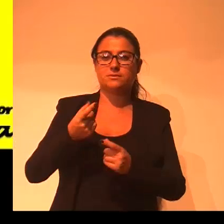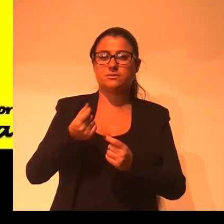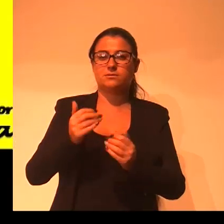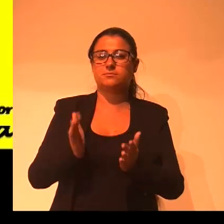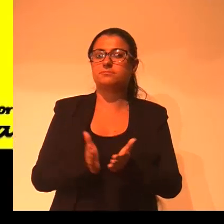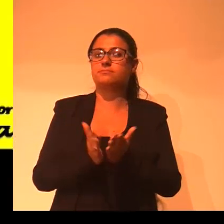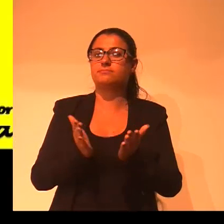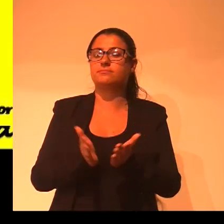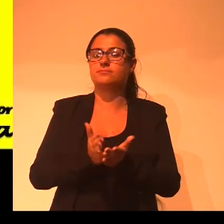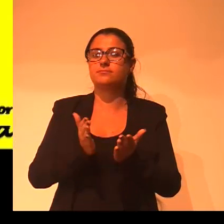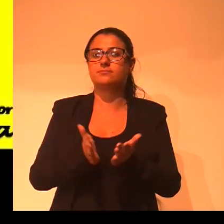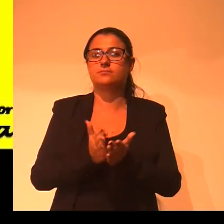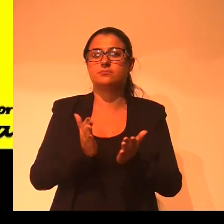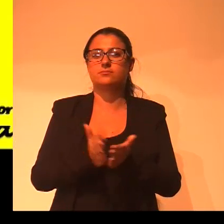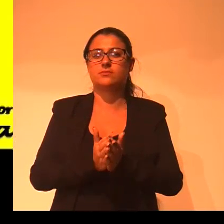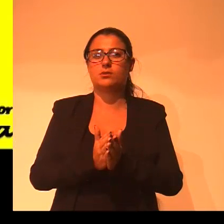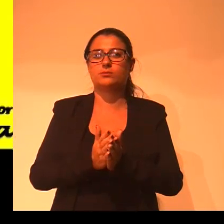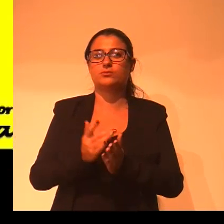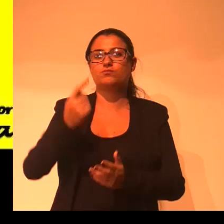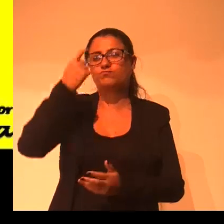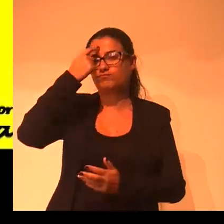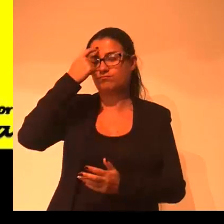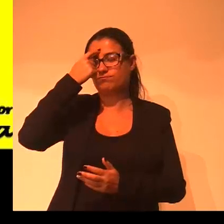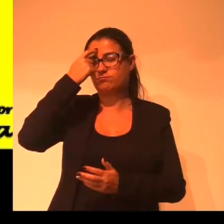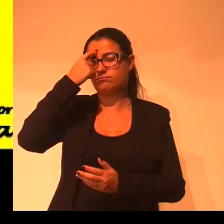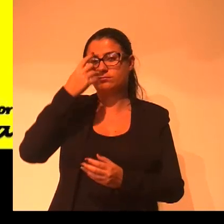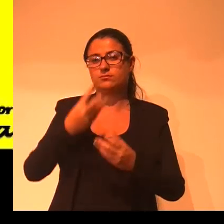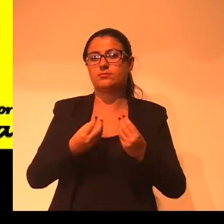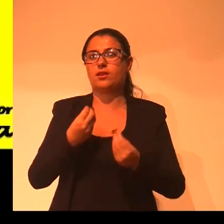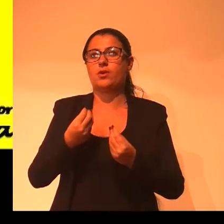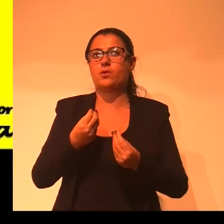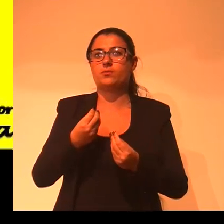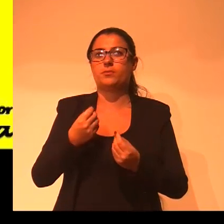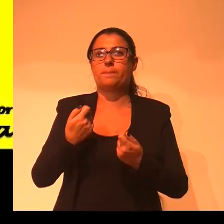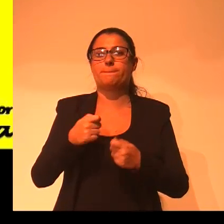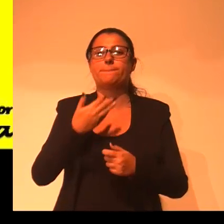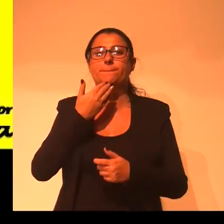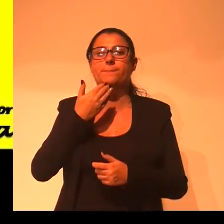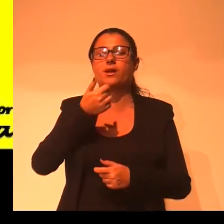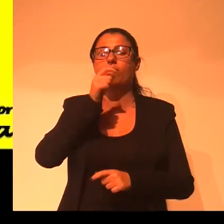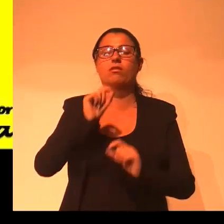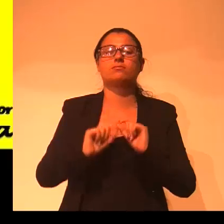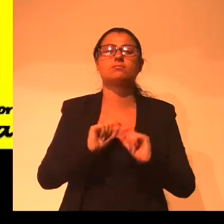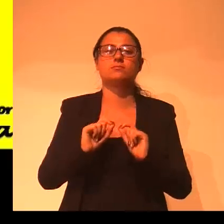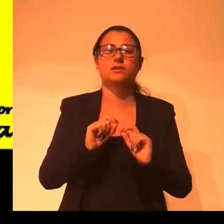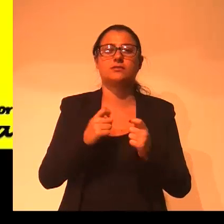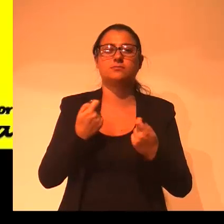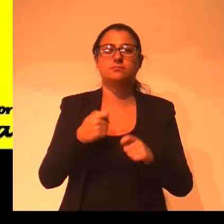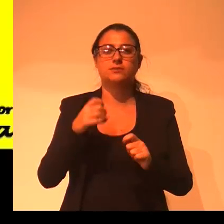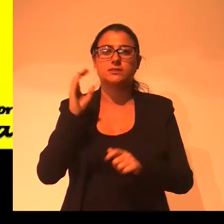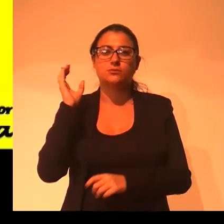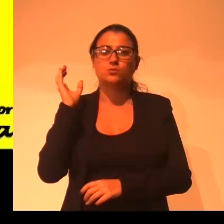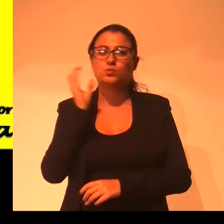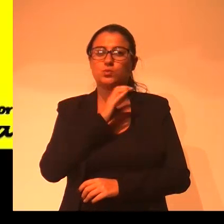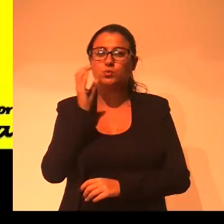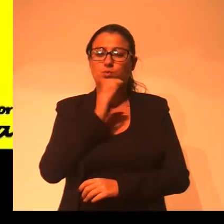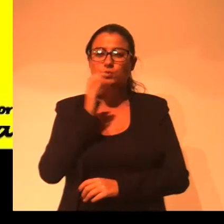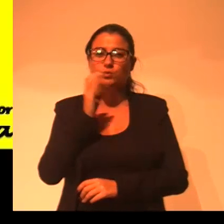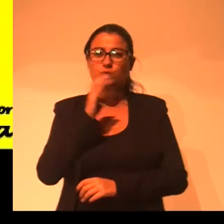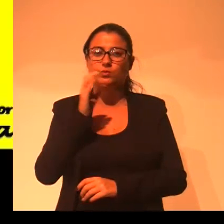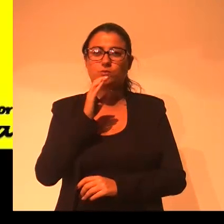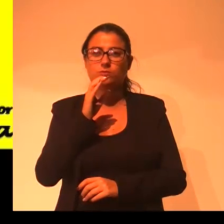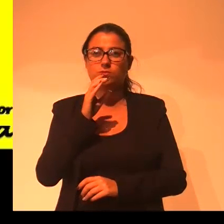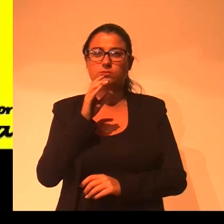renda. No nosso modo de pensar, o que a gente pode melhorar? A gente precisa rapidamente identificar que há uma